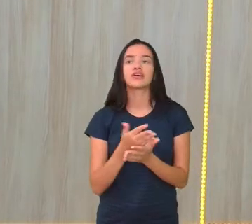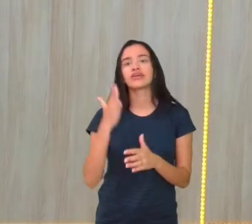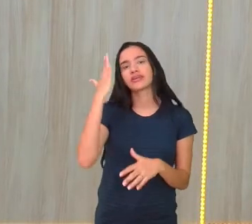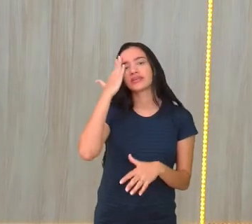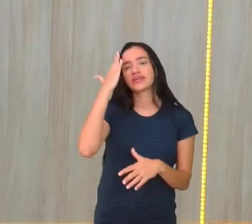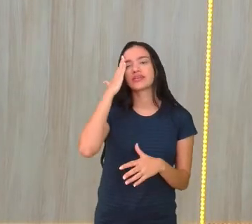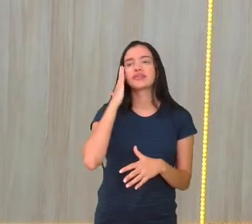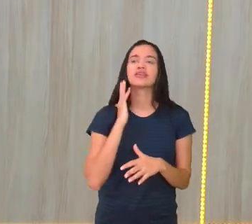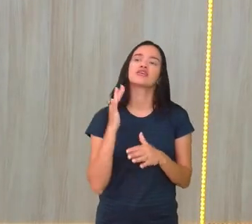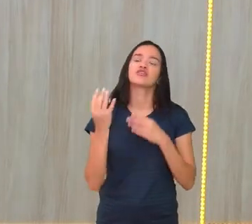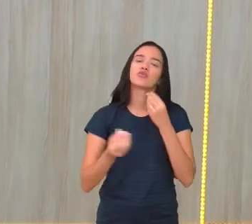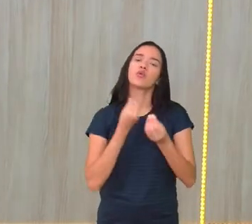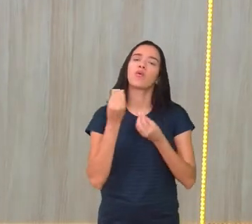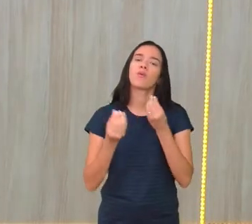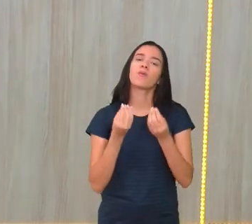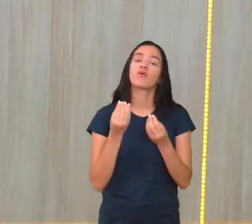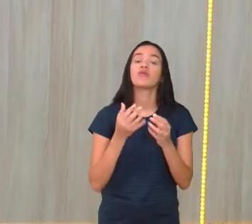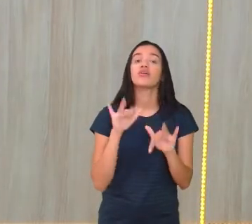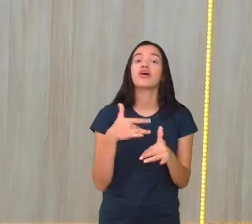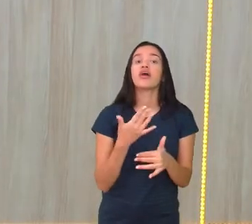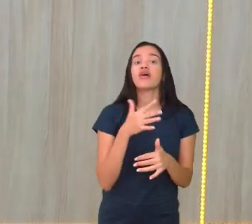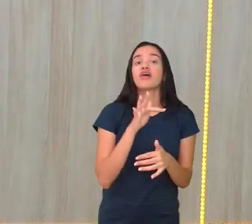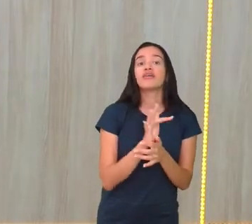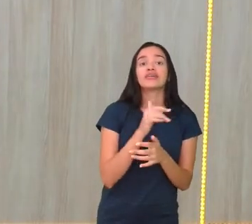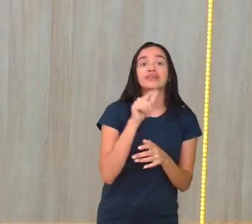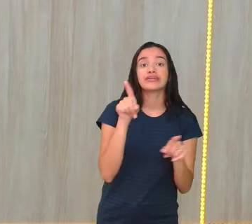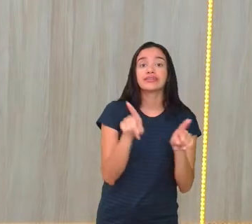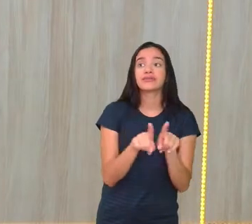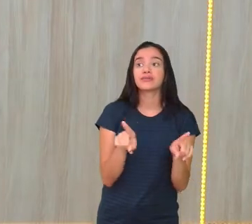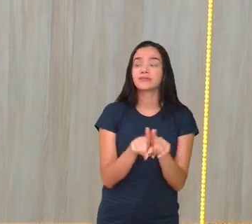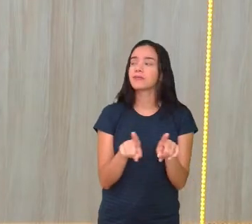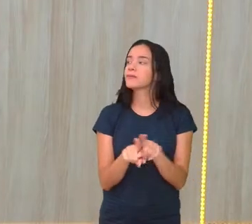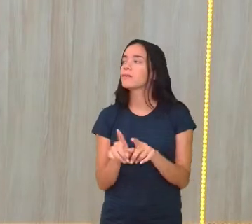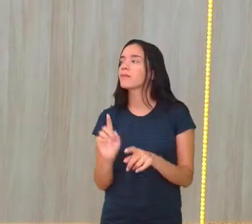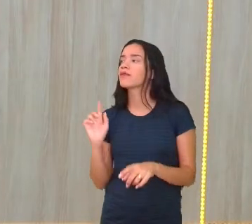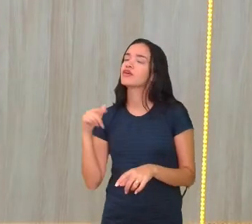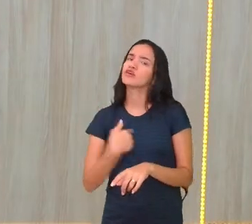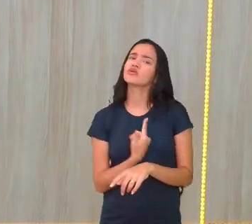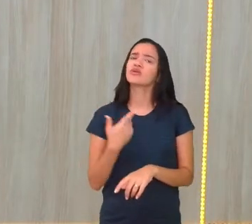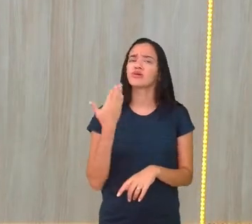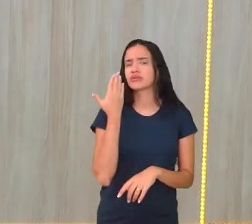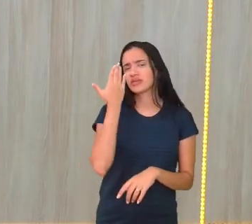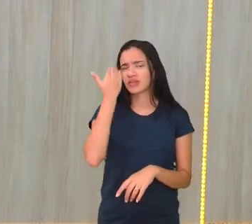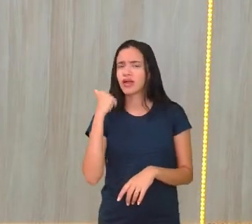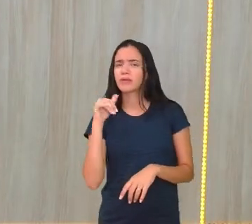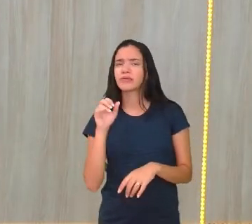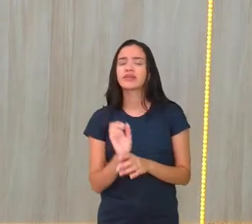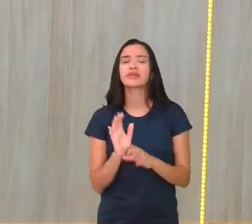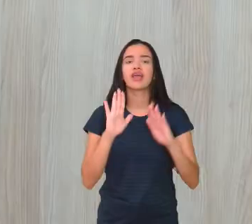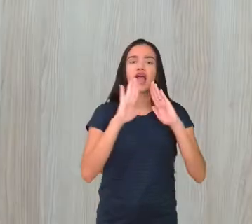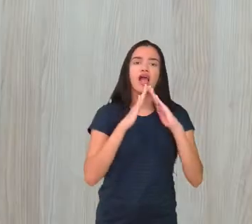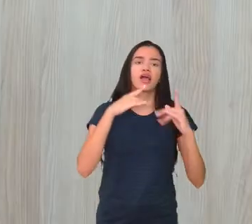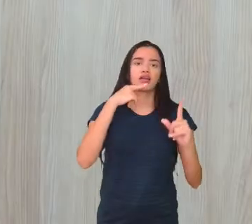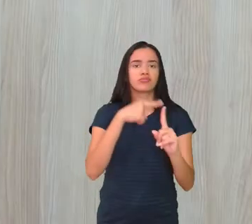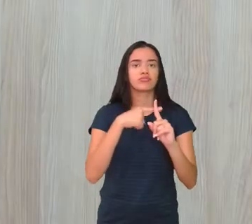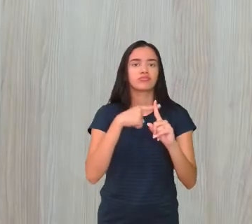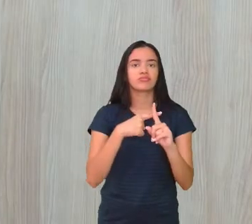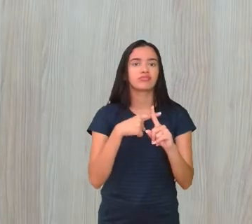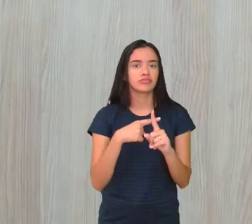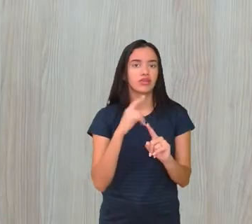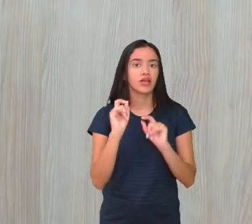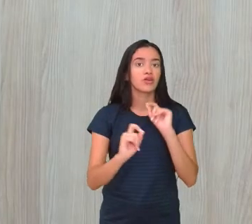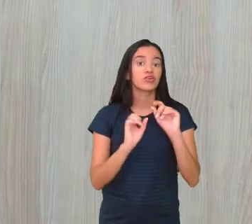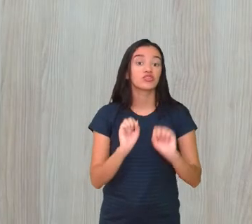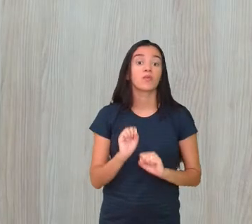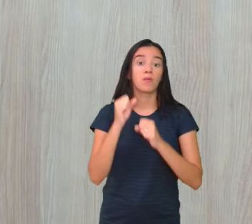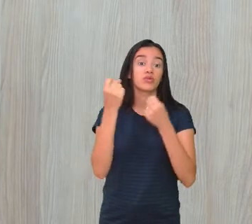fé cristã aqui como fé católica, apostólica, romana. Diga lá, professora. E a gente sabe, né, que a Igreja Católica ela era detentora de